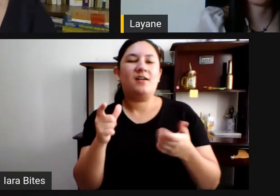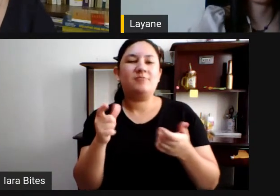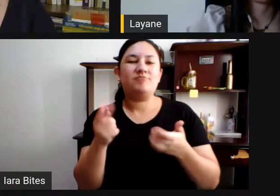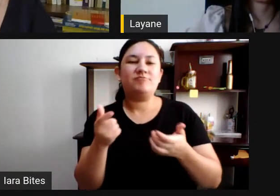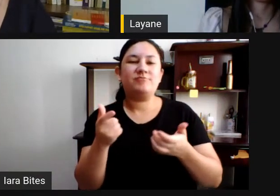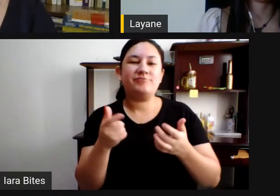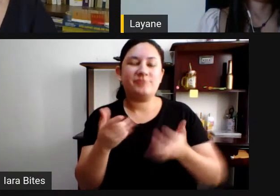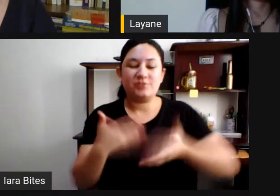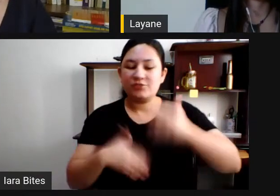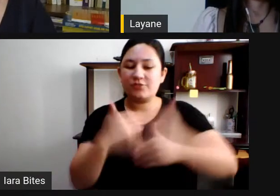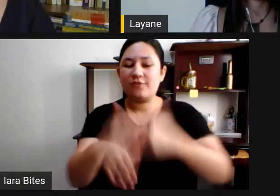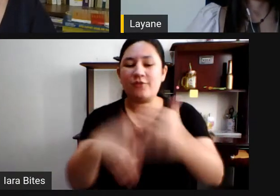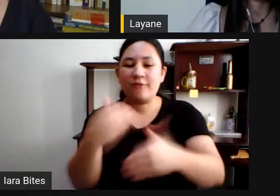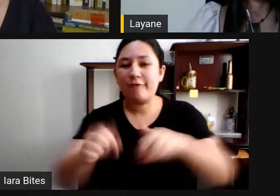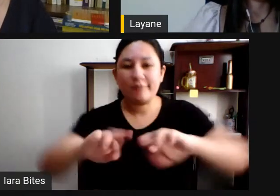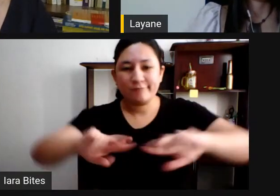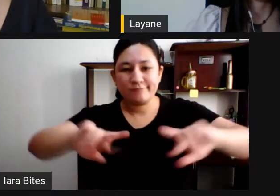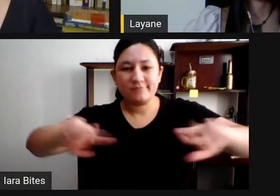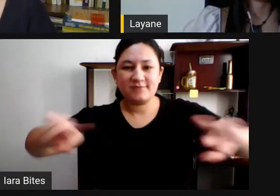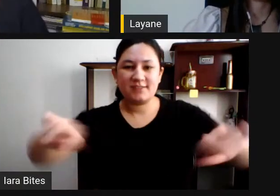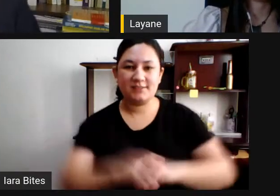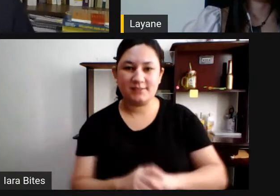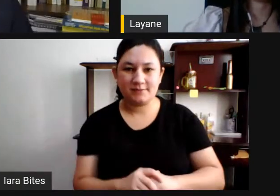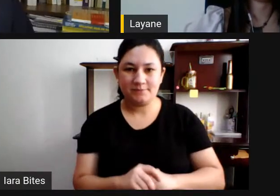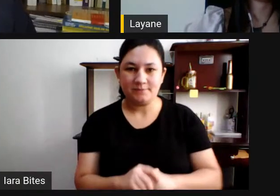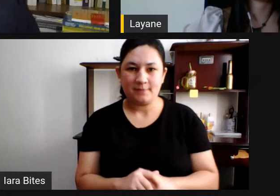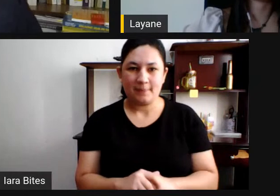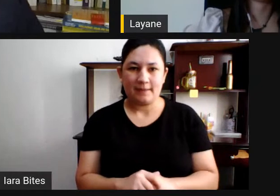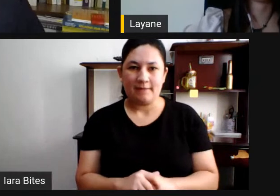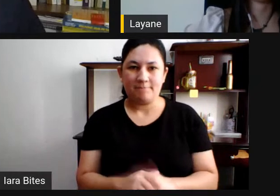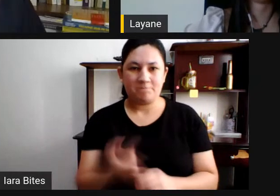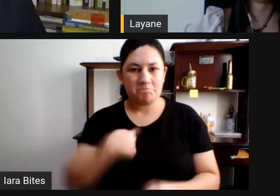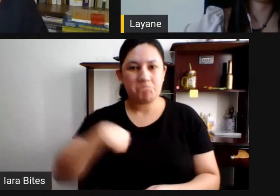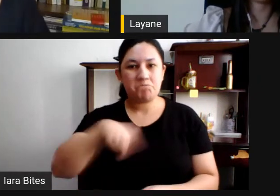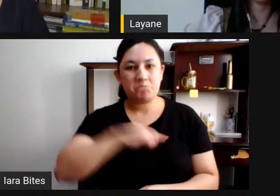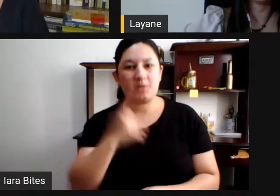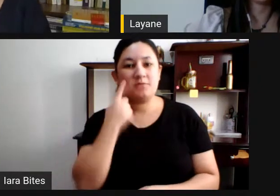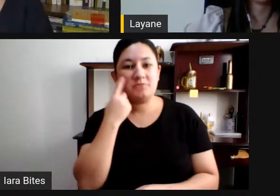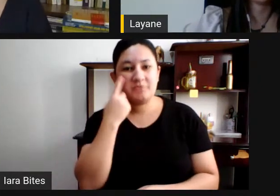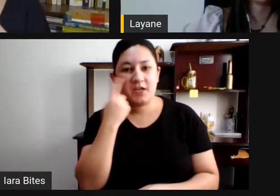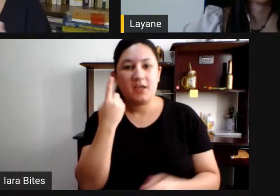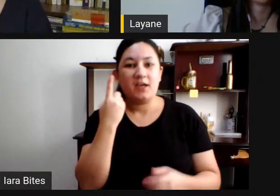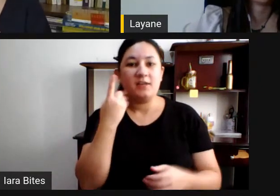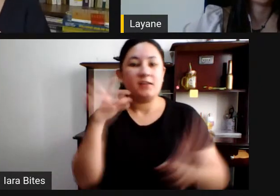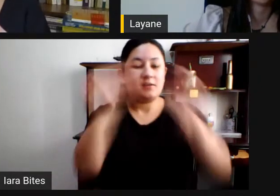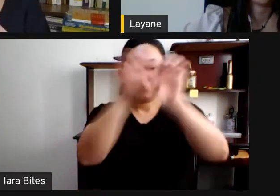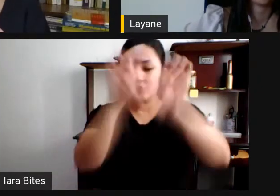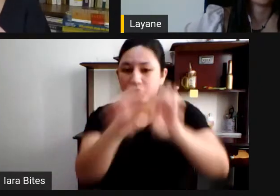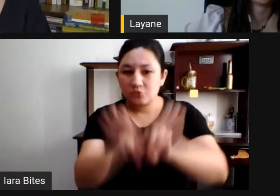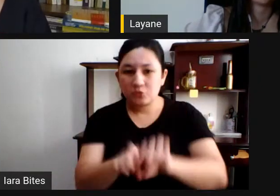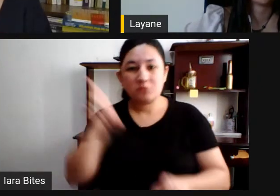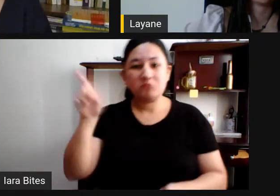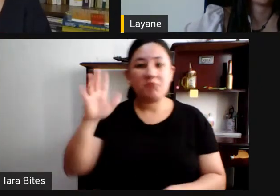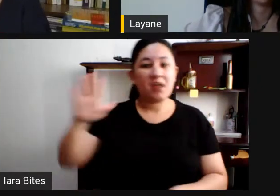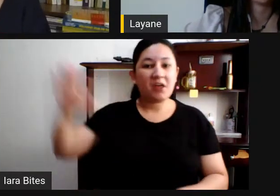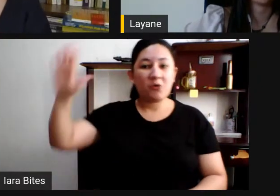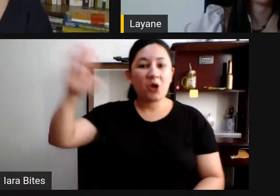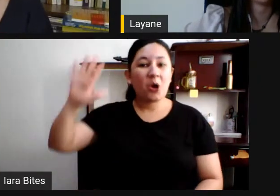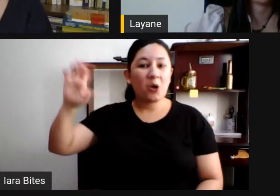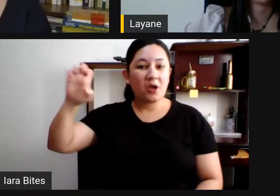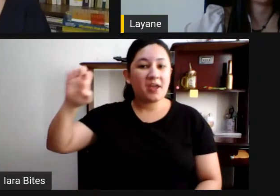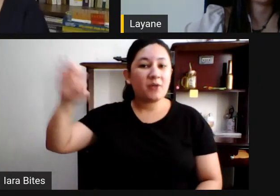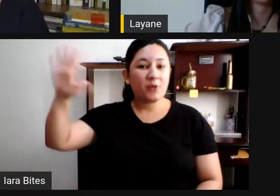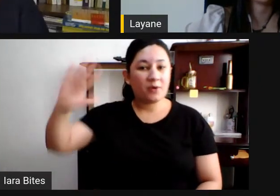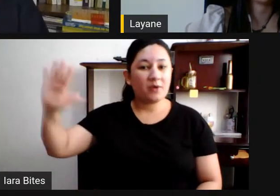de maneiras diferentes de maneira que você tem o estruturalismo na Europa estruturalismos diferentes na Europa todos eles